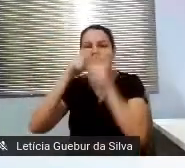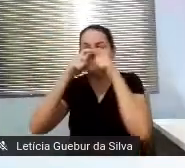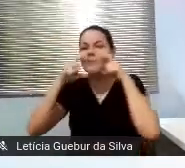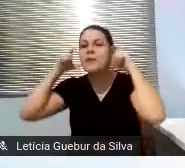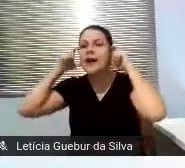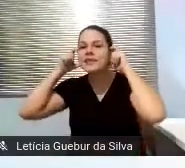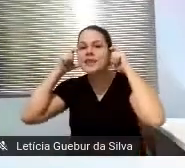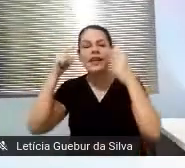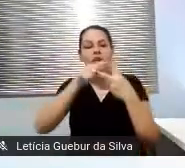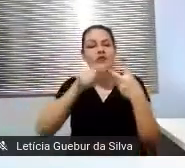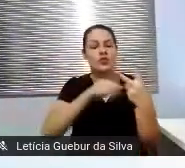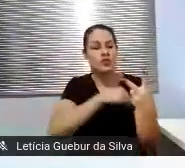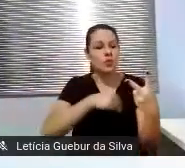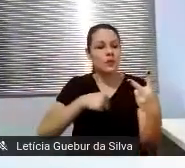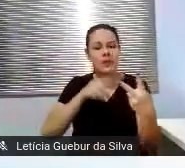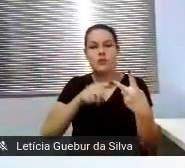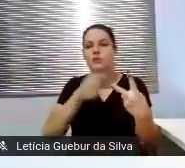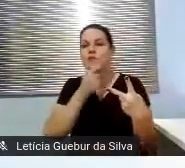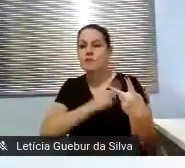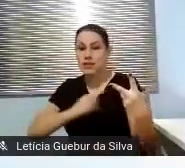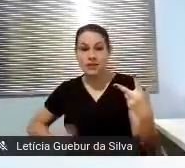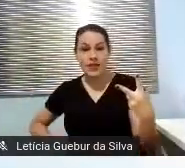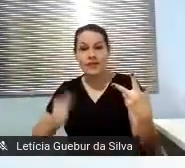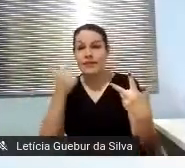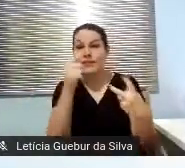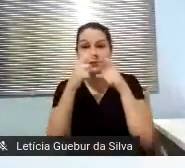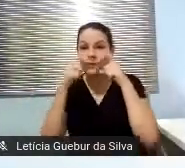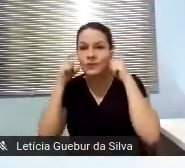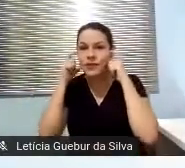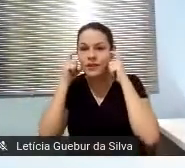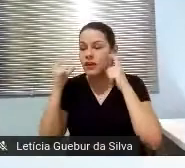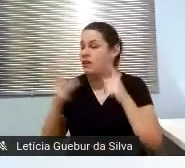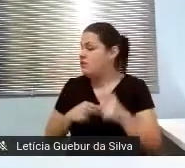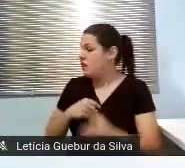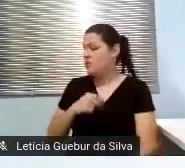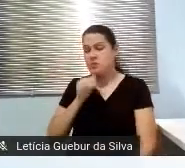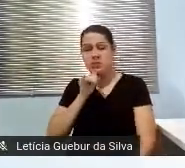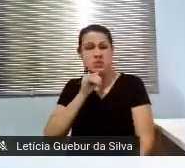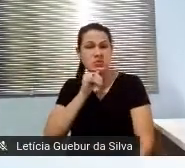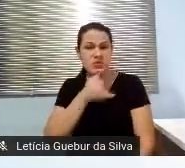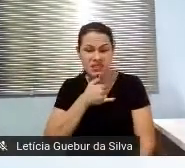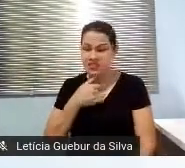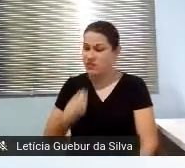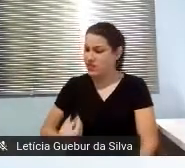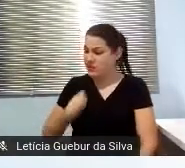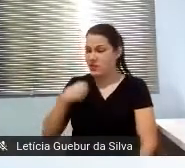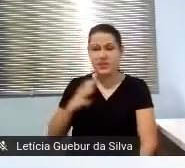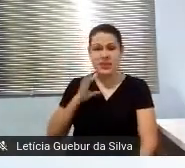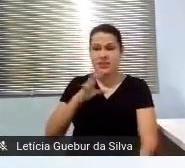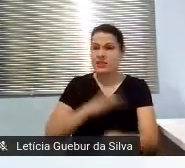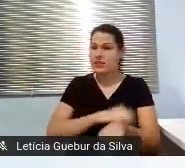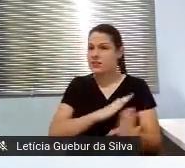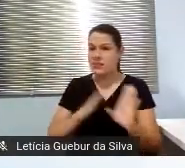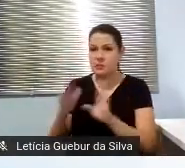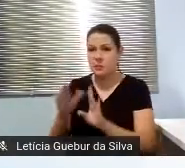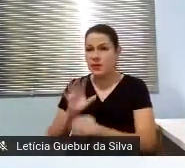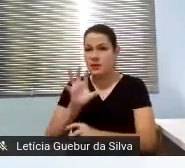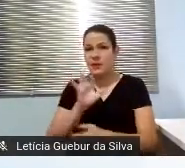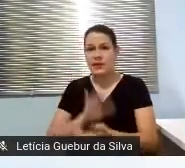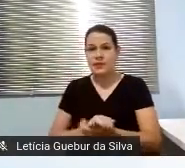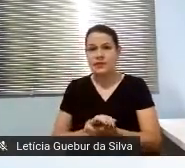É humilhante para nós, povo brasileiro, estarmos vivendo nesse momento